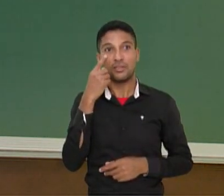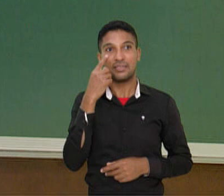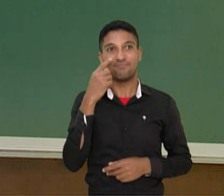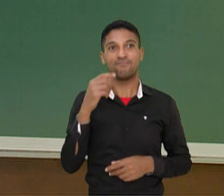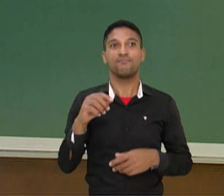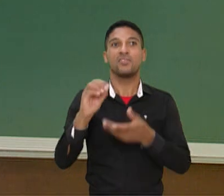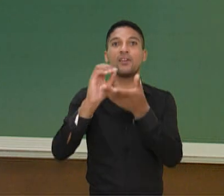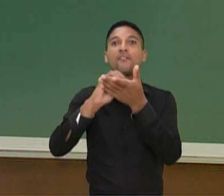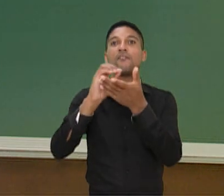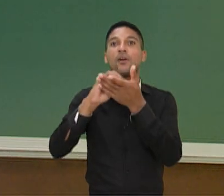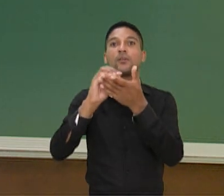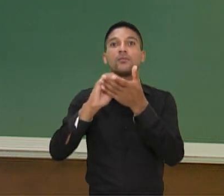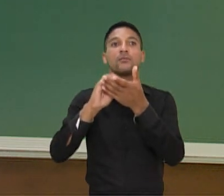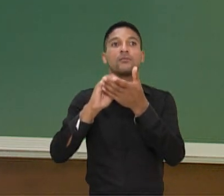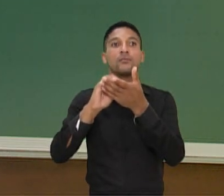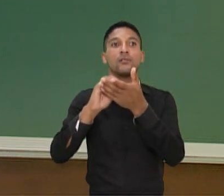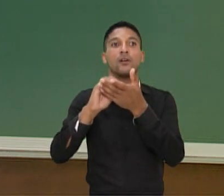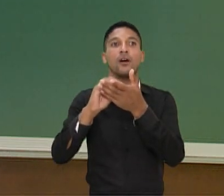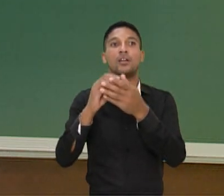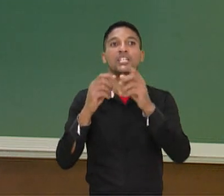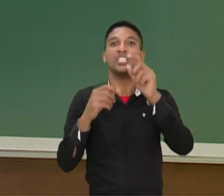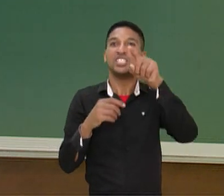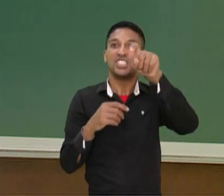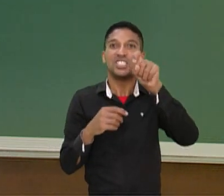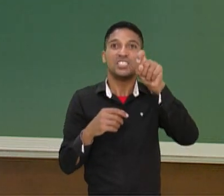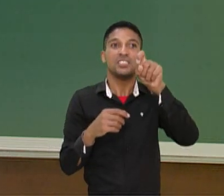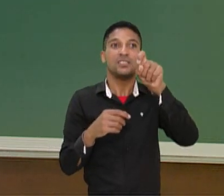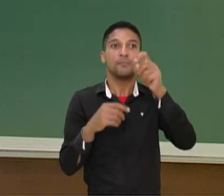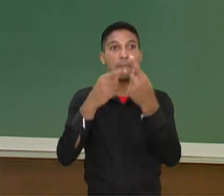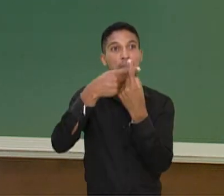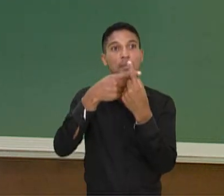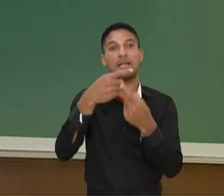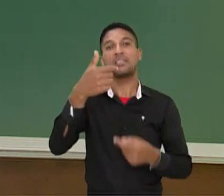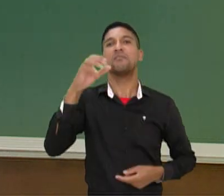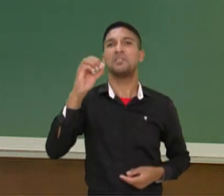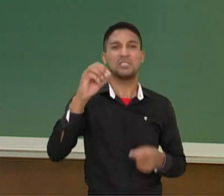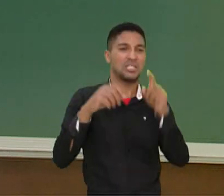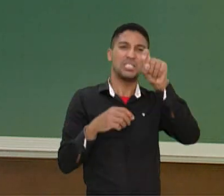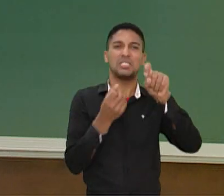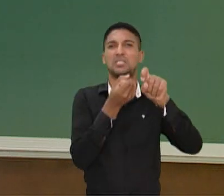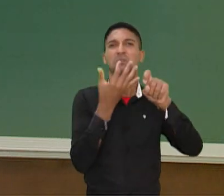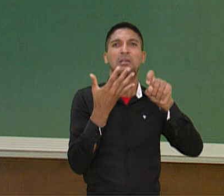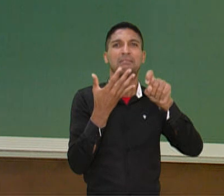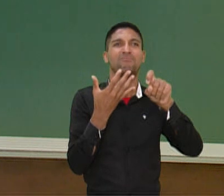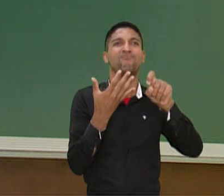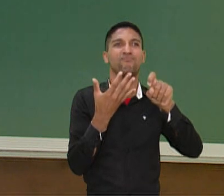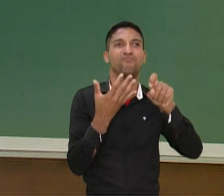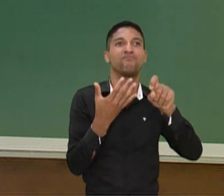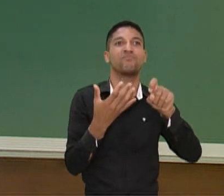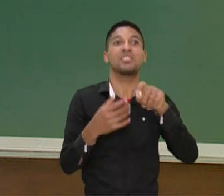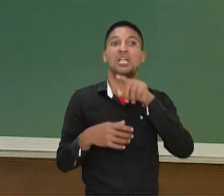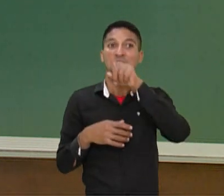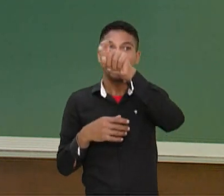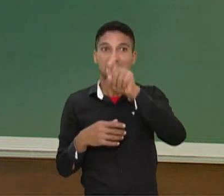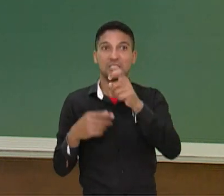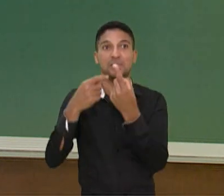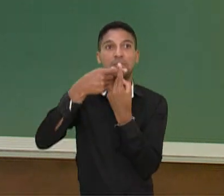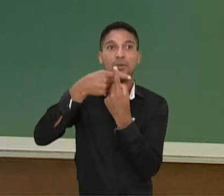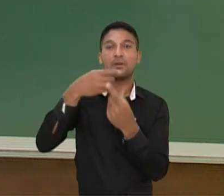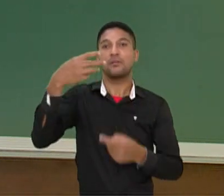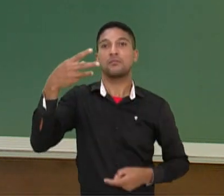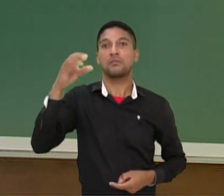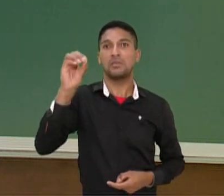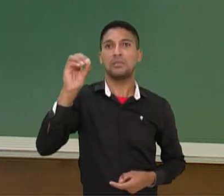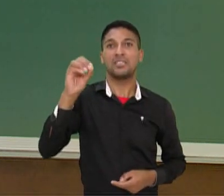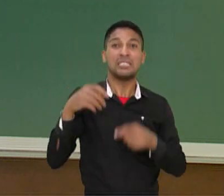aqui depende do x. Esse aqui é x mais 20. Também depende do x. E esse outro carinha aqui é o